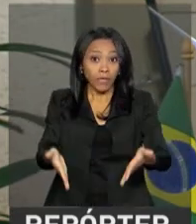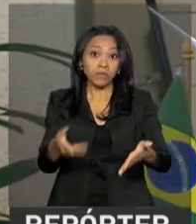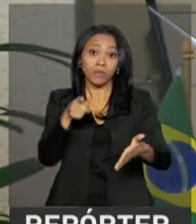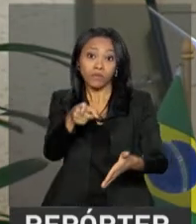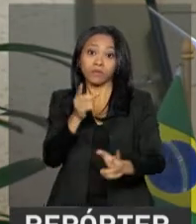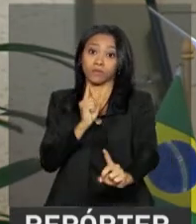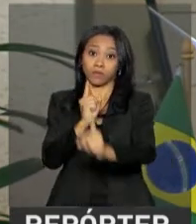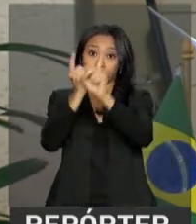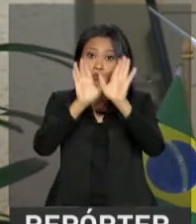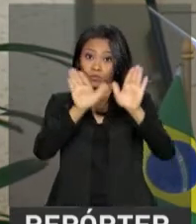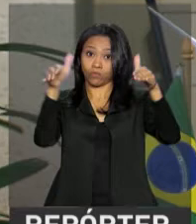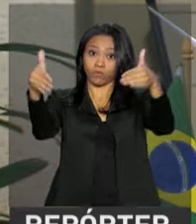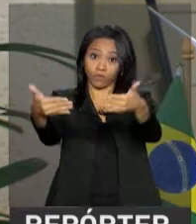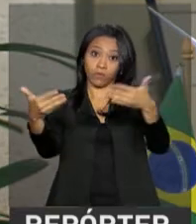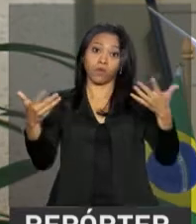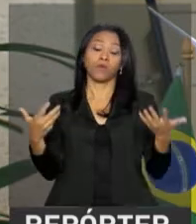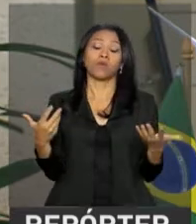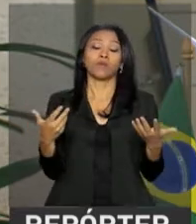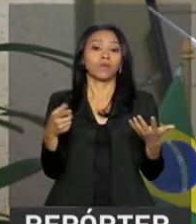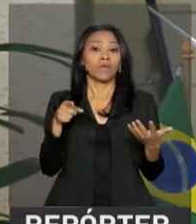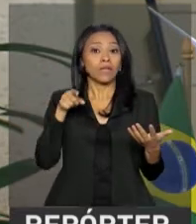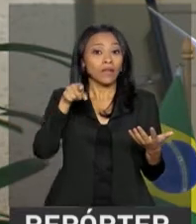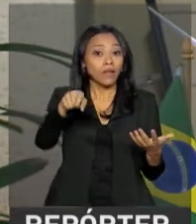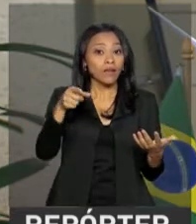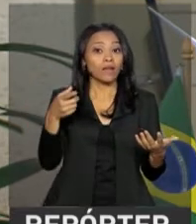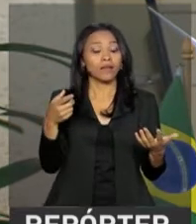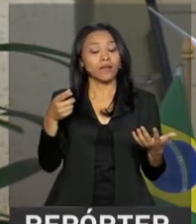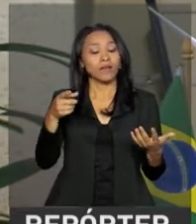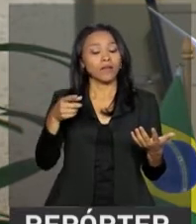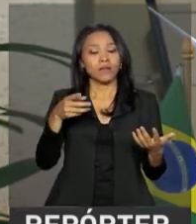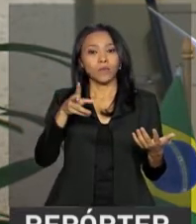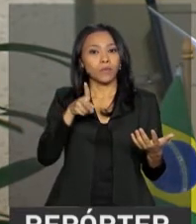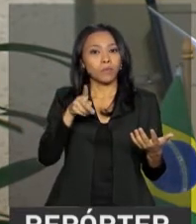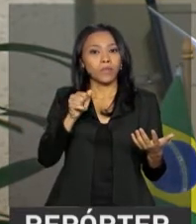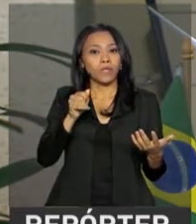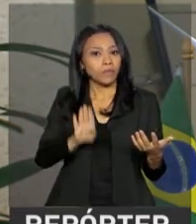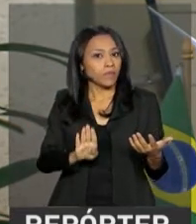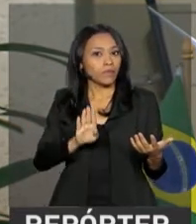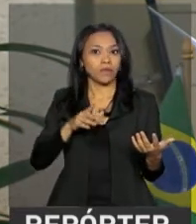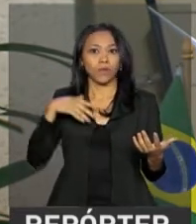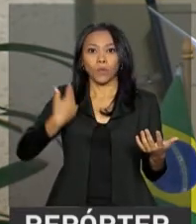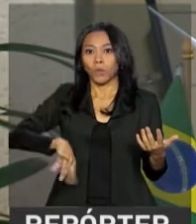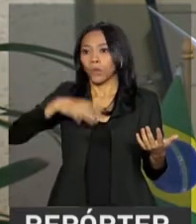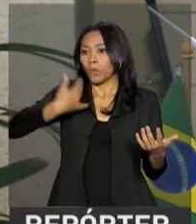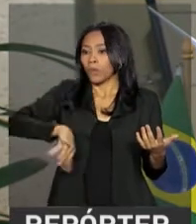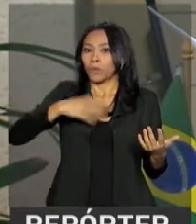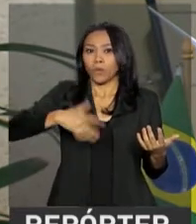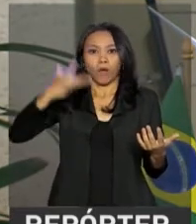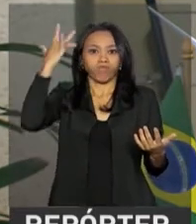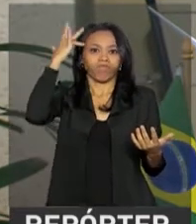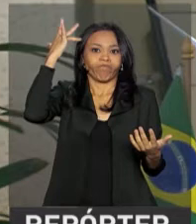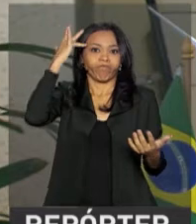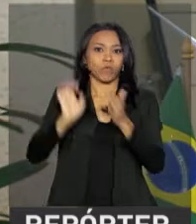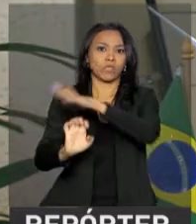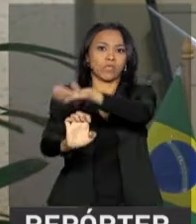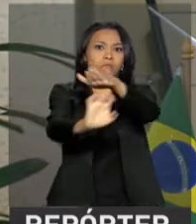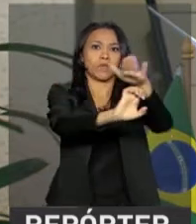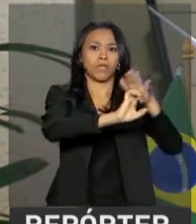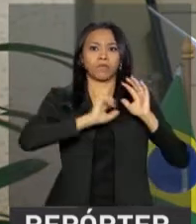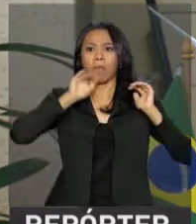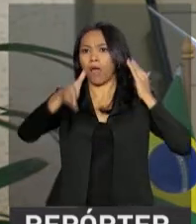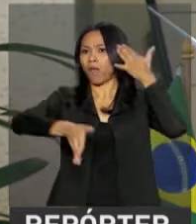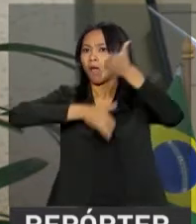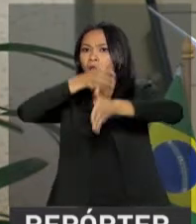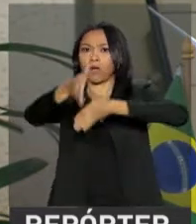com o a principal parte do pib empresarial do mundo é certamente é